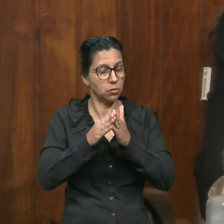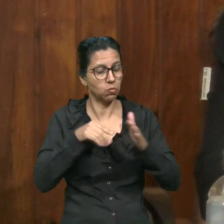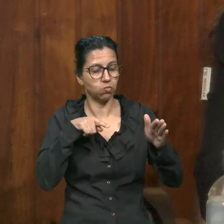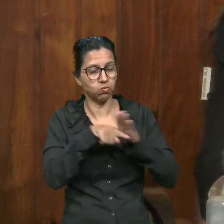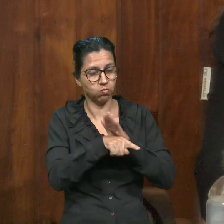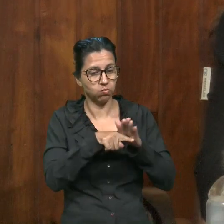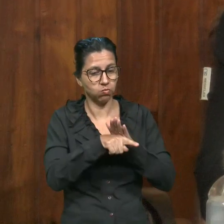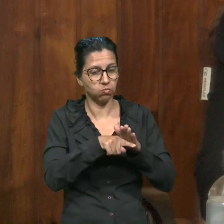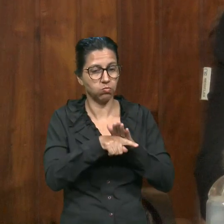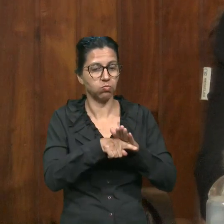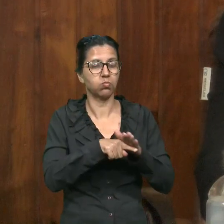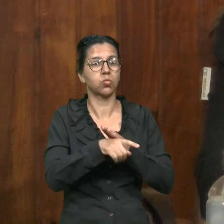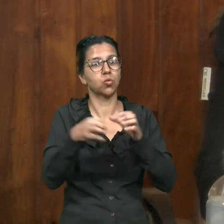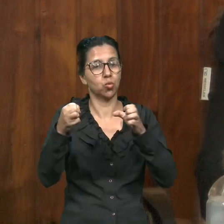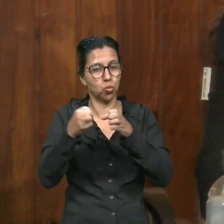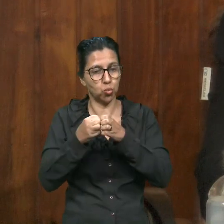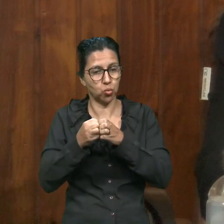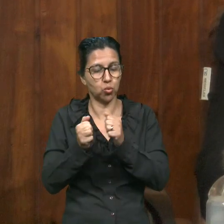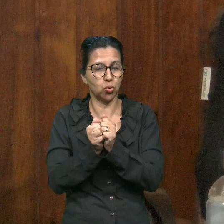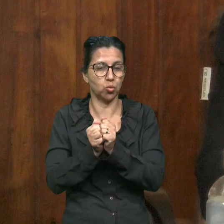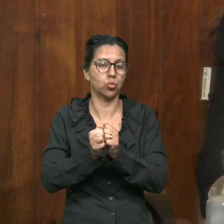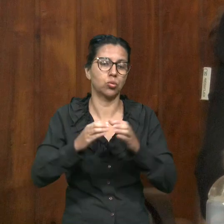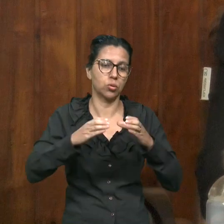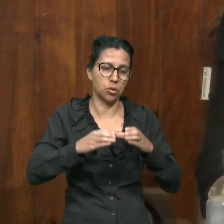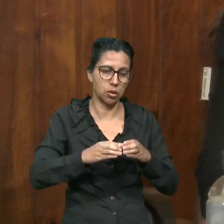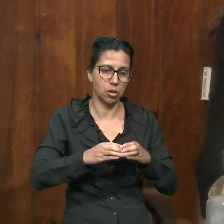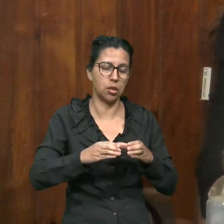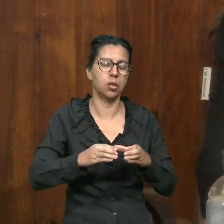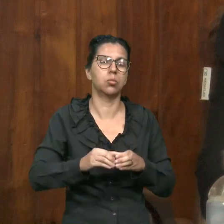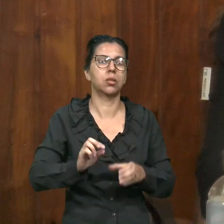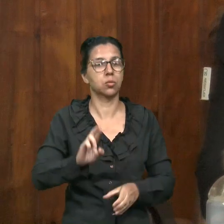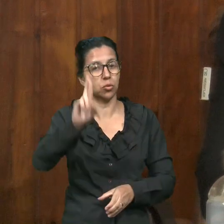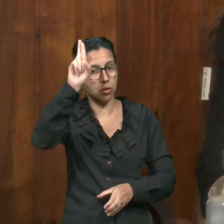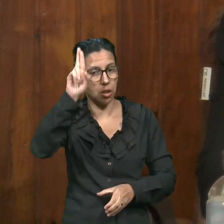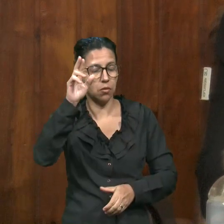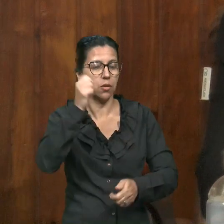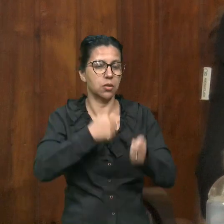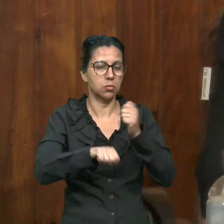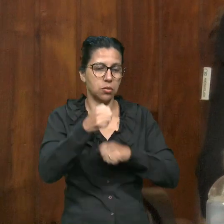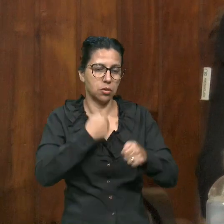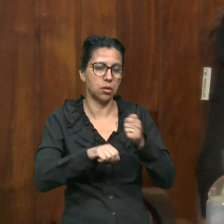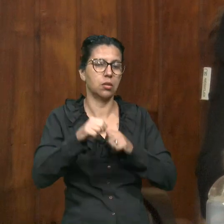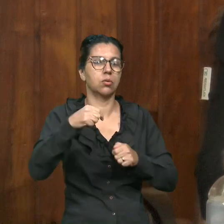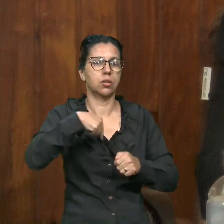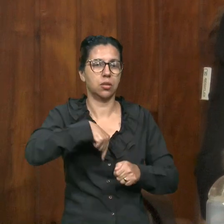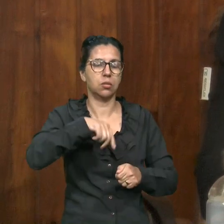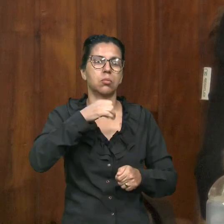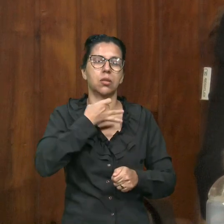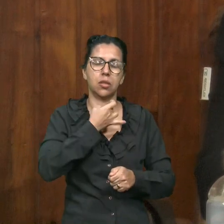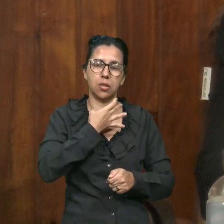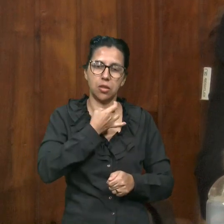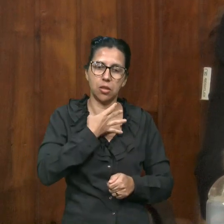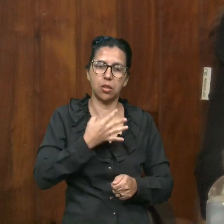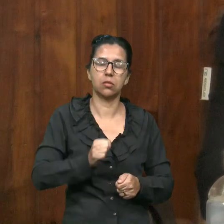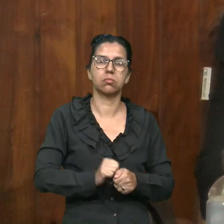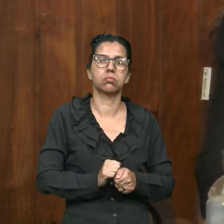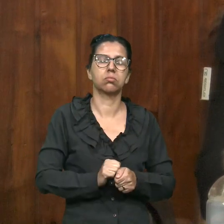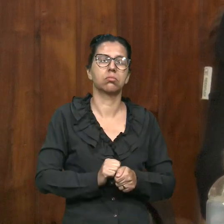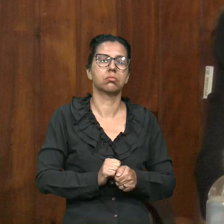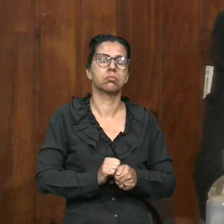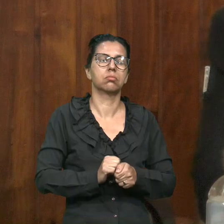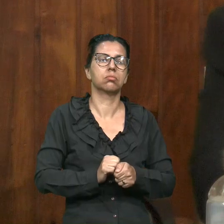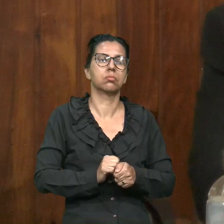demais providências junto à Câmara Municipal de Marília quanto às responsabilidades da administração pública municipal, tendo em vista o que abaixo